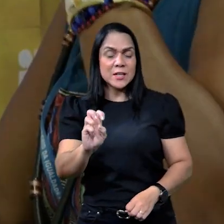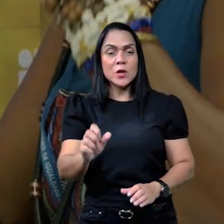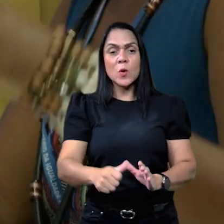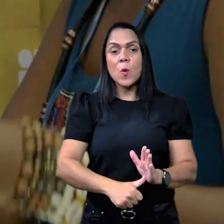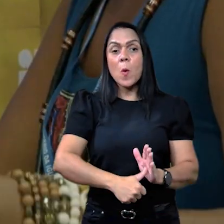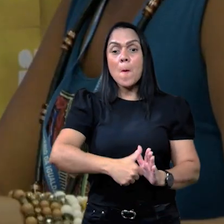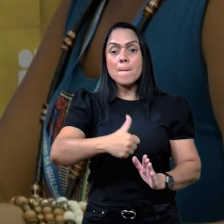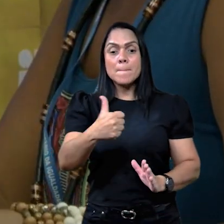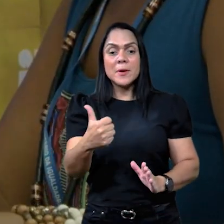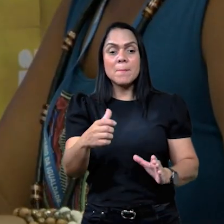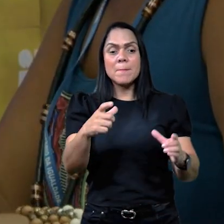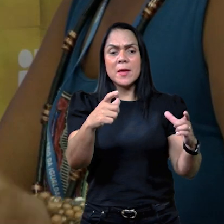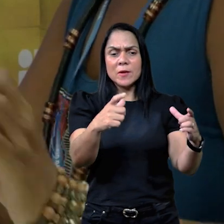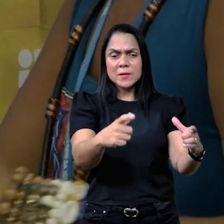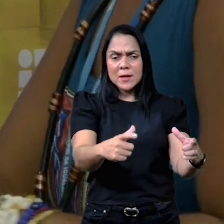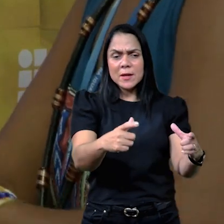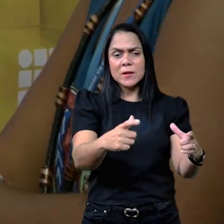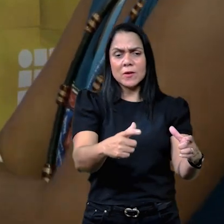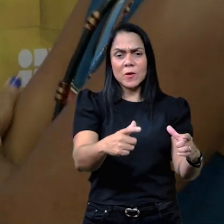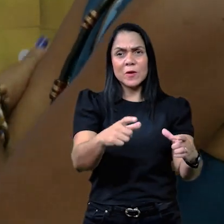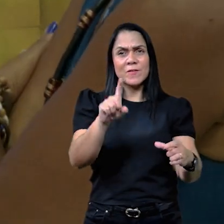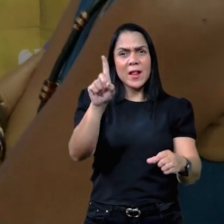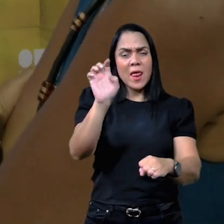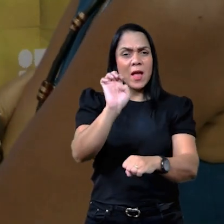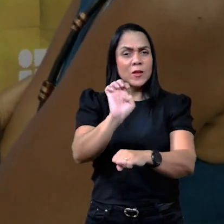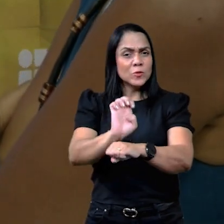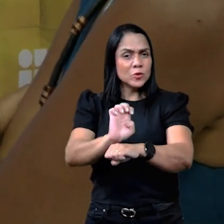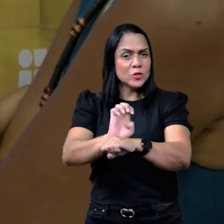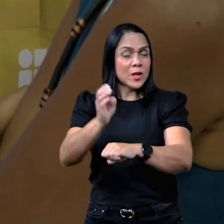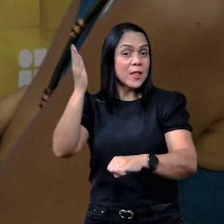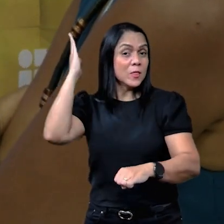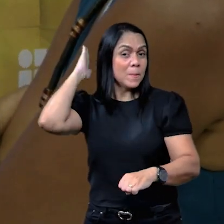depois, o primeiro território quilombola titulado, que ele fica no Pará.